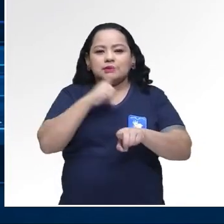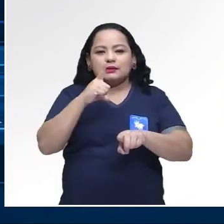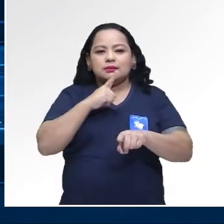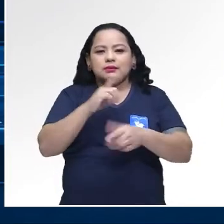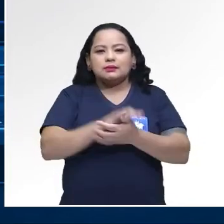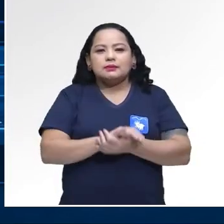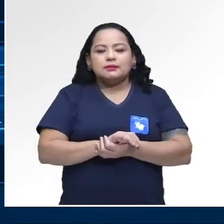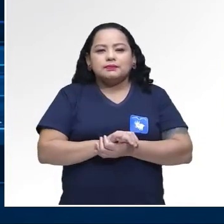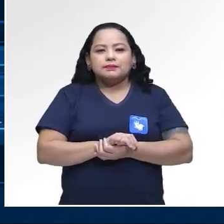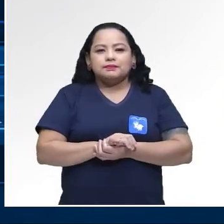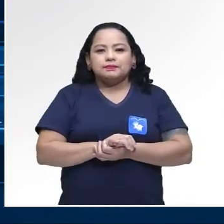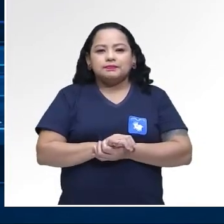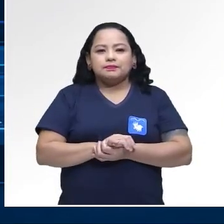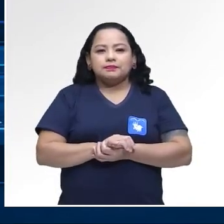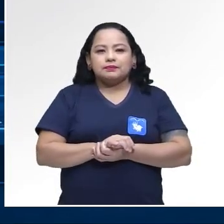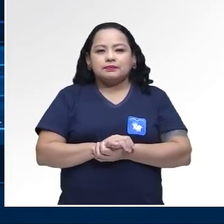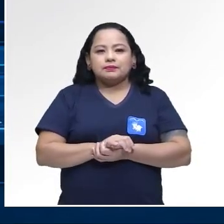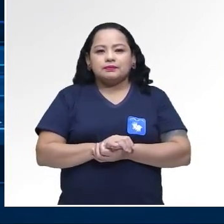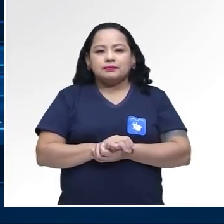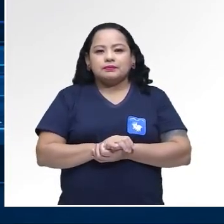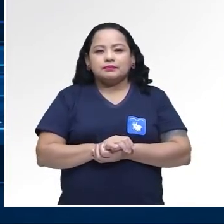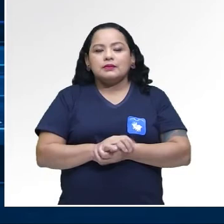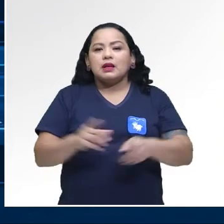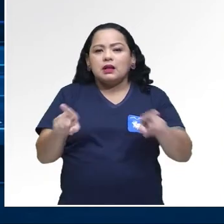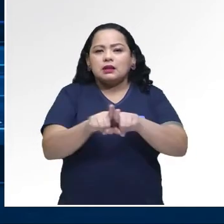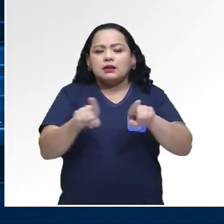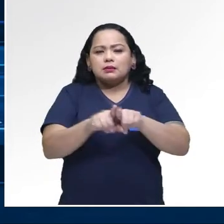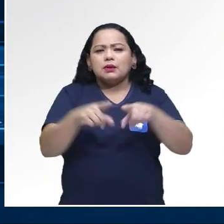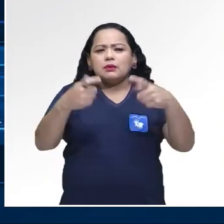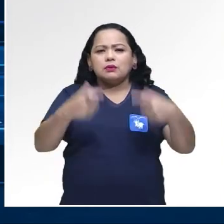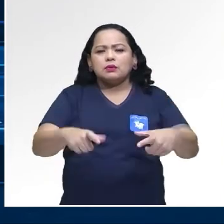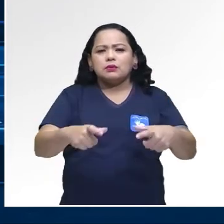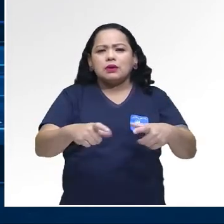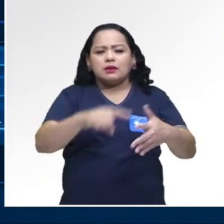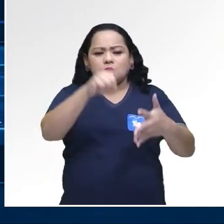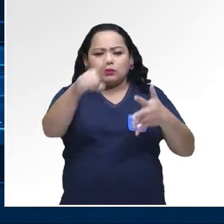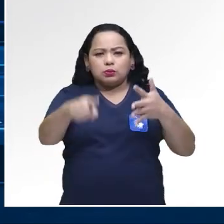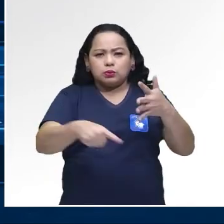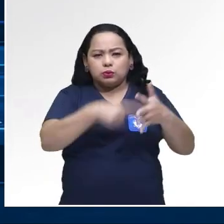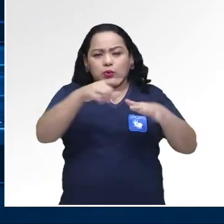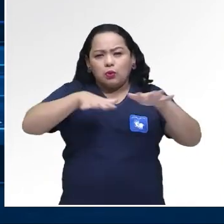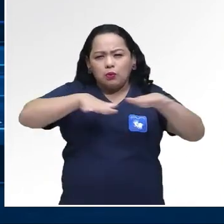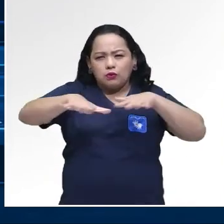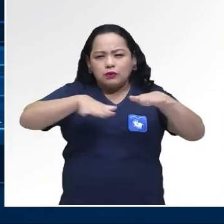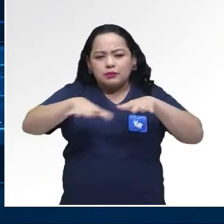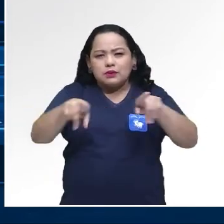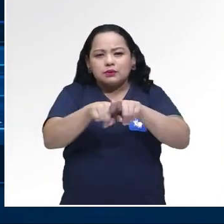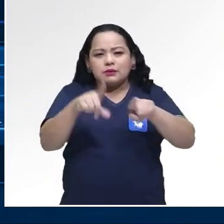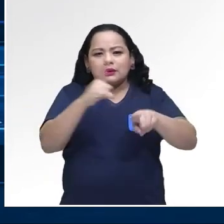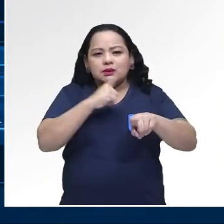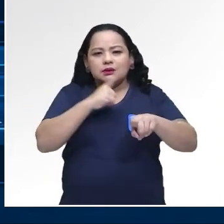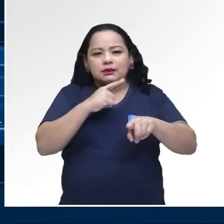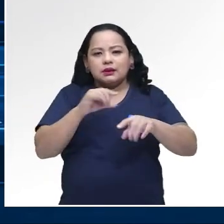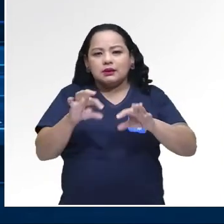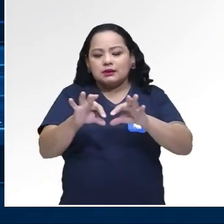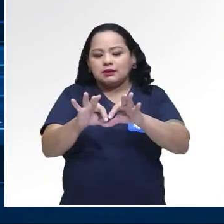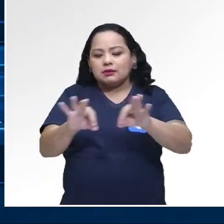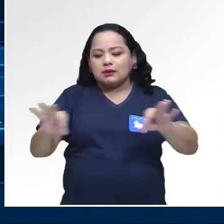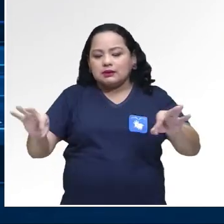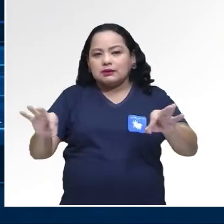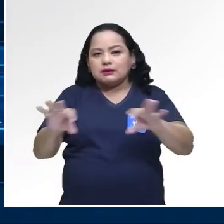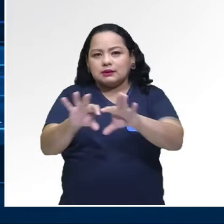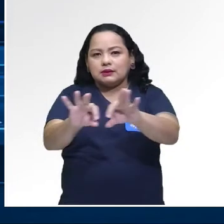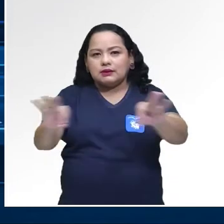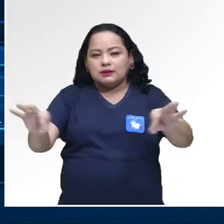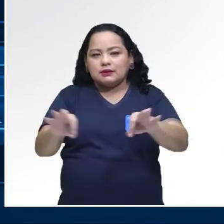da imagem. A turbina também que está presente. E aqui a gente tem ó, as linhas de transmissão.